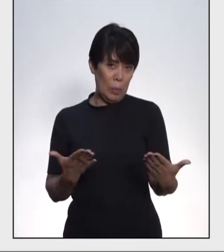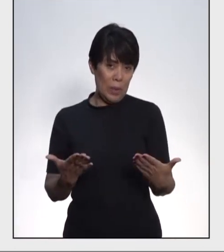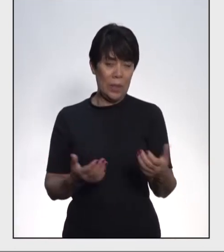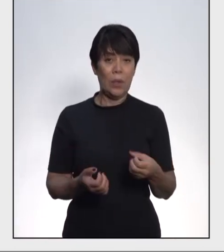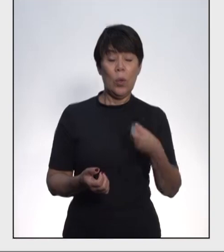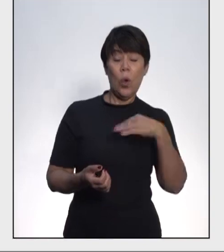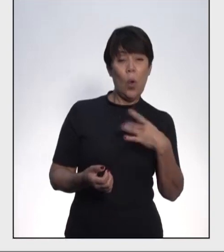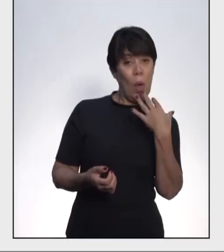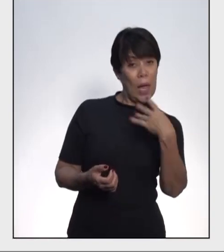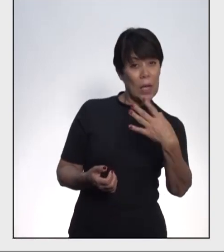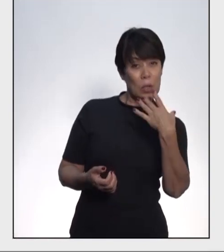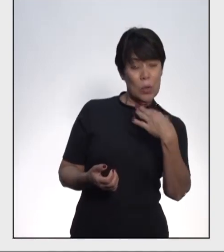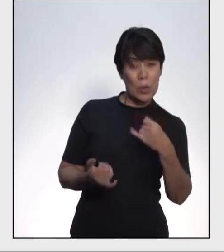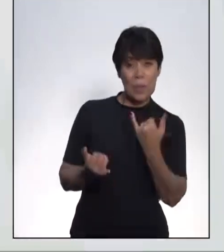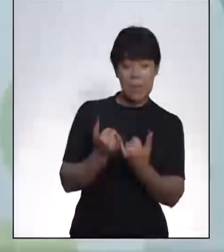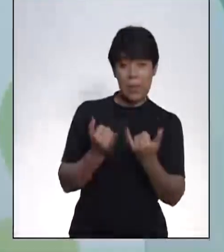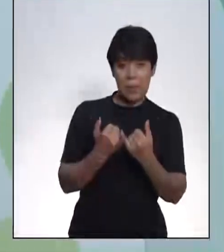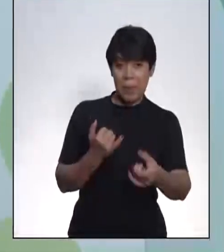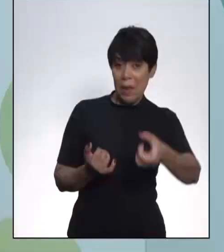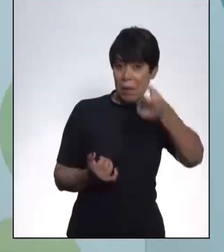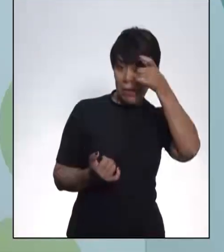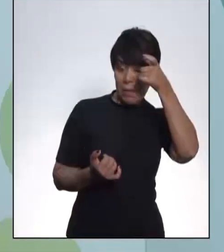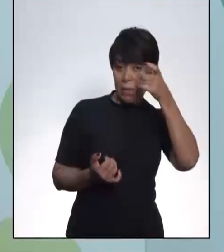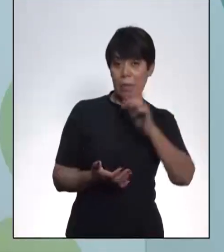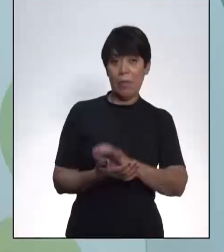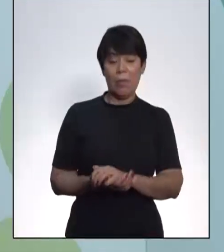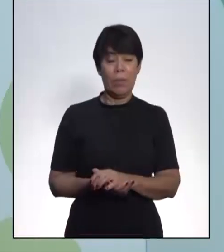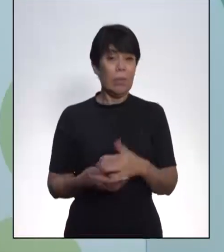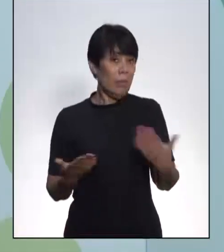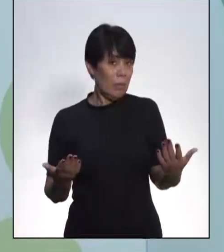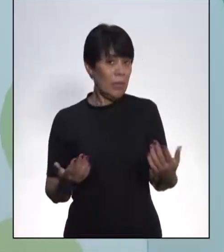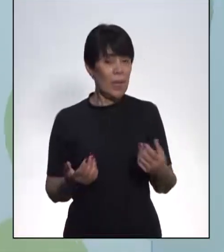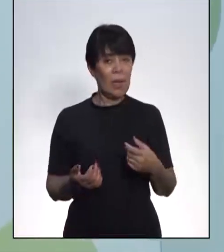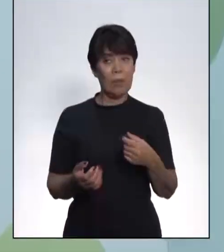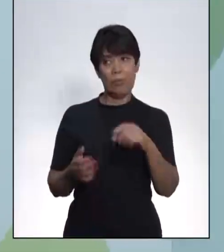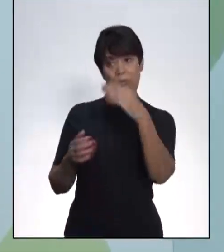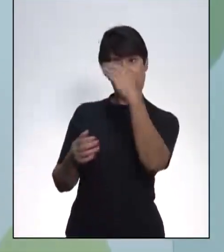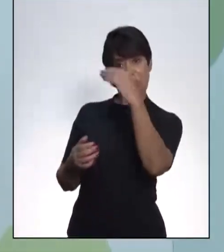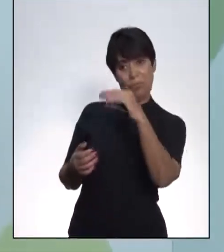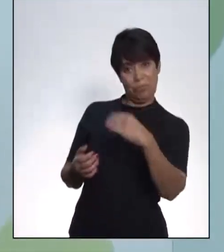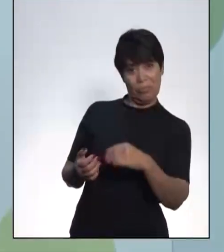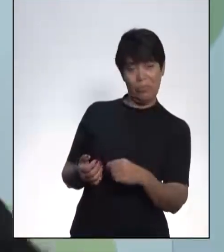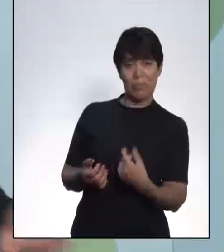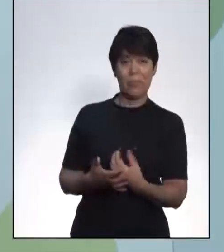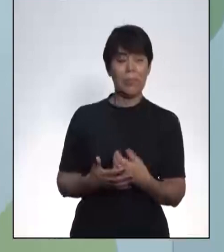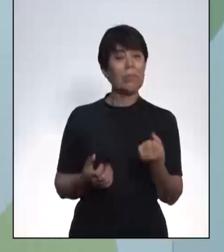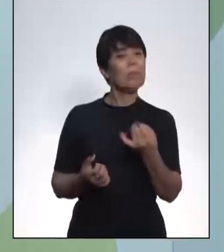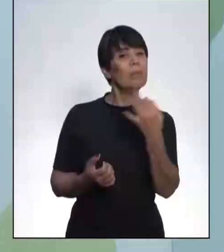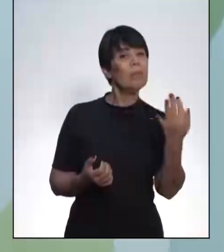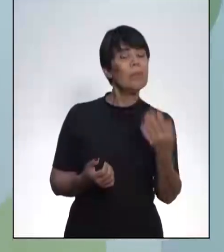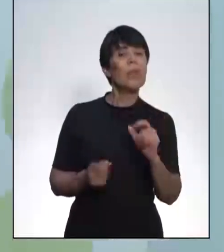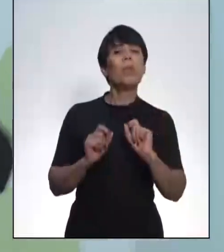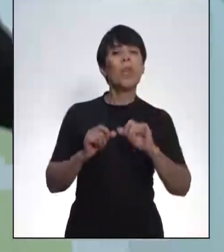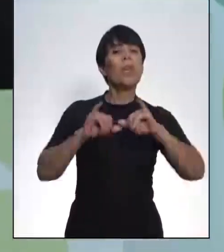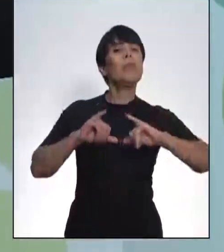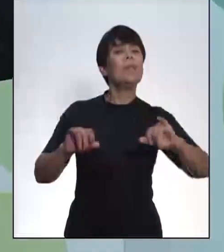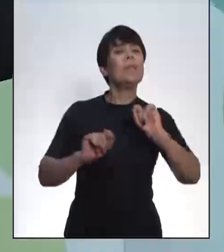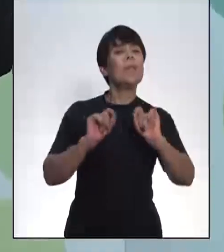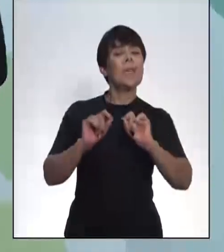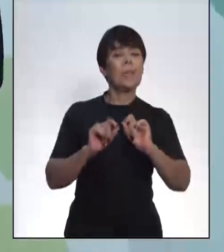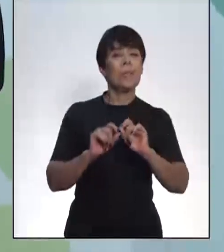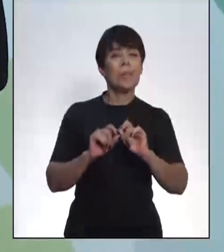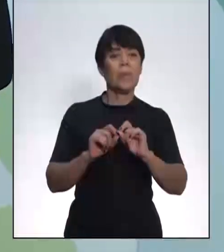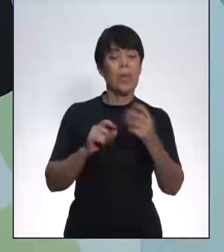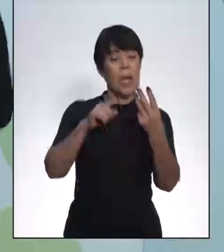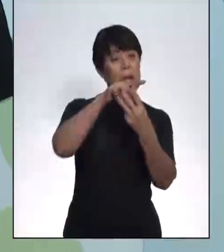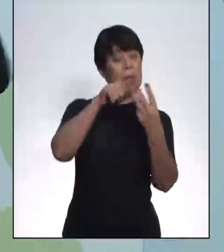rituais satânicos muito cultuados entre os roqueiros. Tudo bem? O que ele está pregando aqui? Ora, ora, ora. É claro que ele colocou os